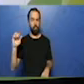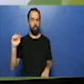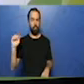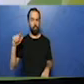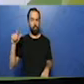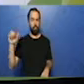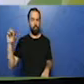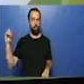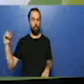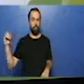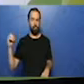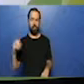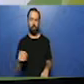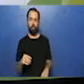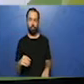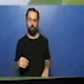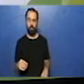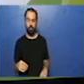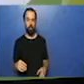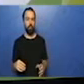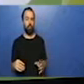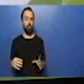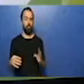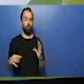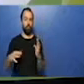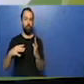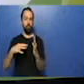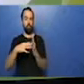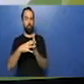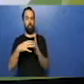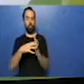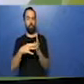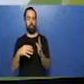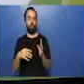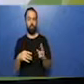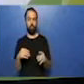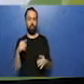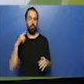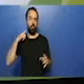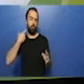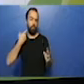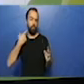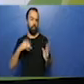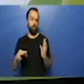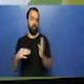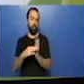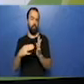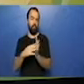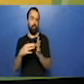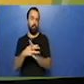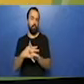medida, ela é retida, né, à medida que o ar vai sendo aspirado.